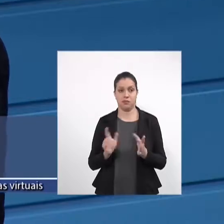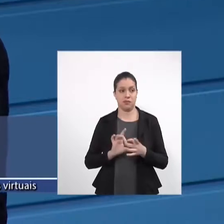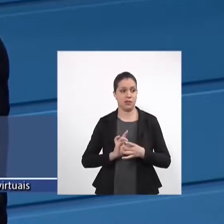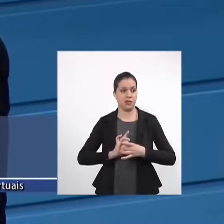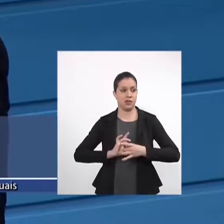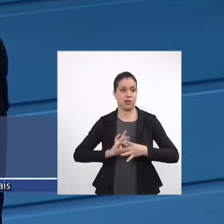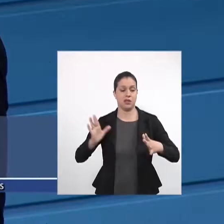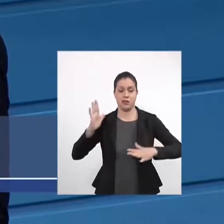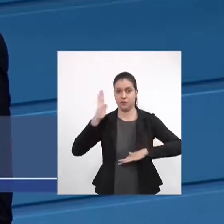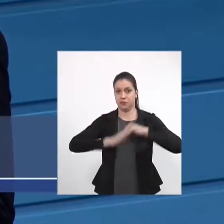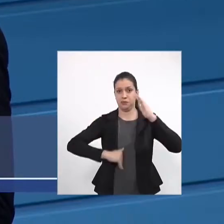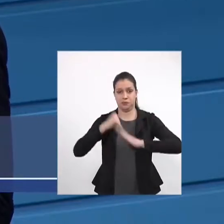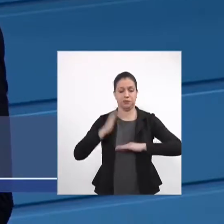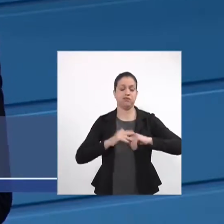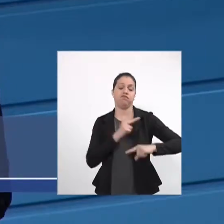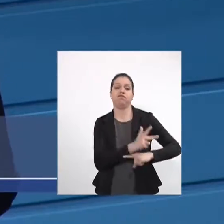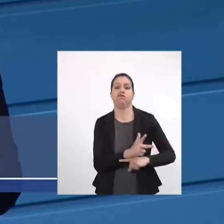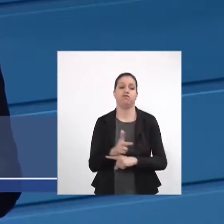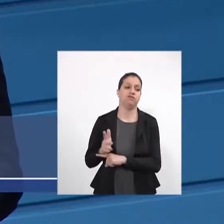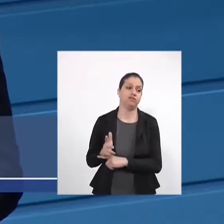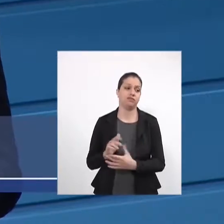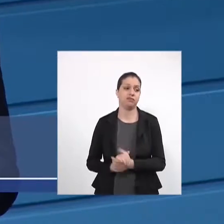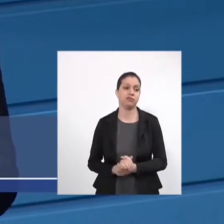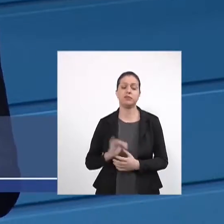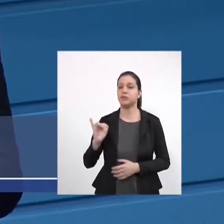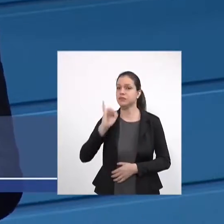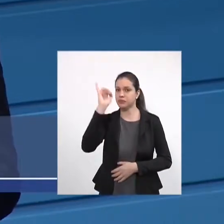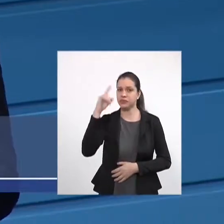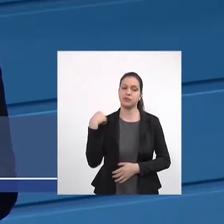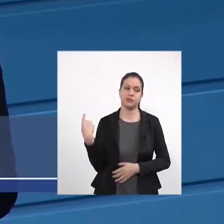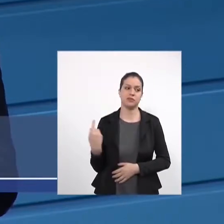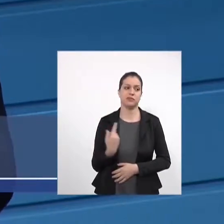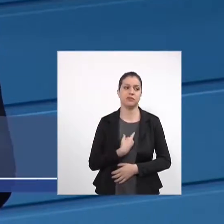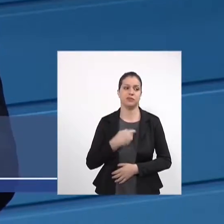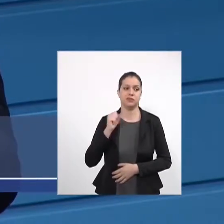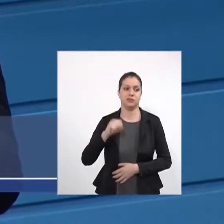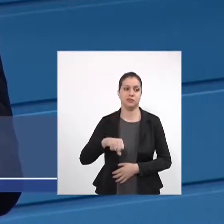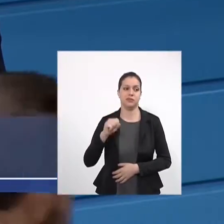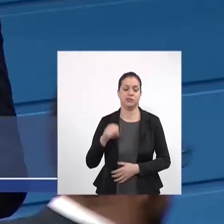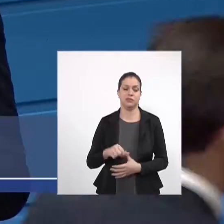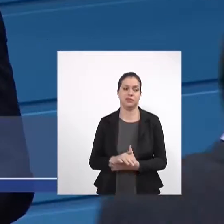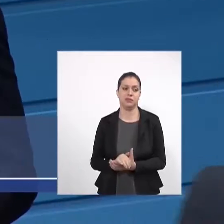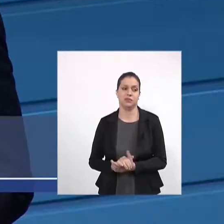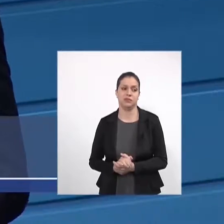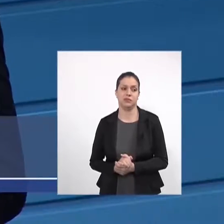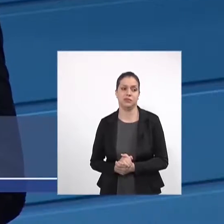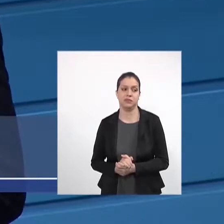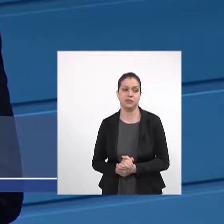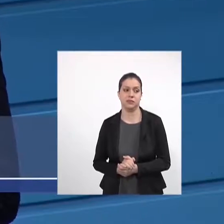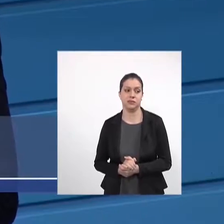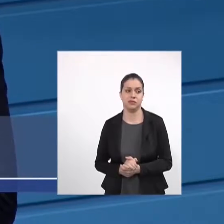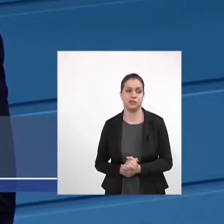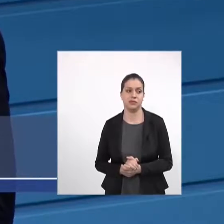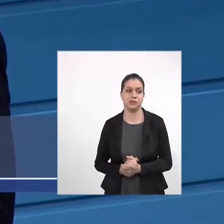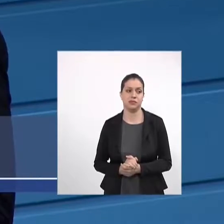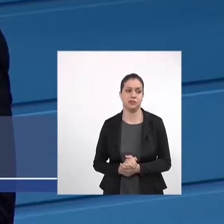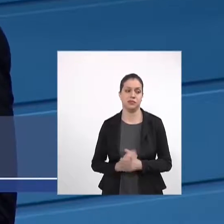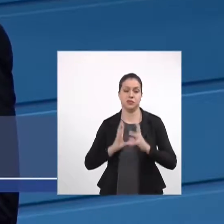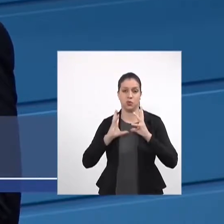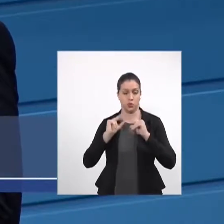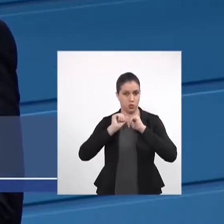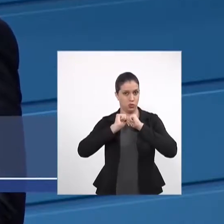É importante nós, sim, prestigiarmos e valorizarmos as informações que são prestadas pela